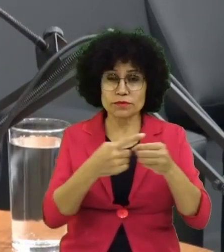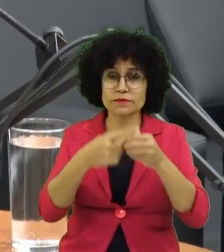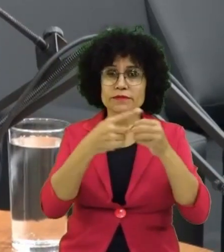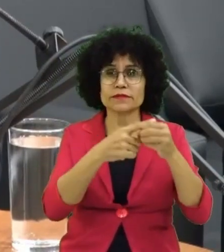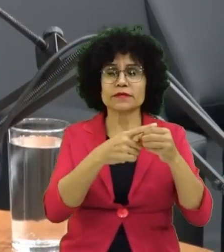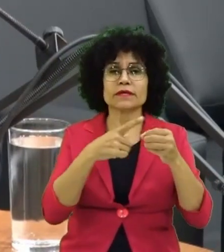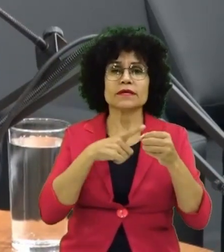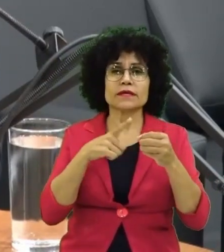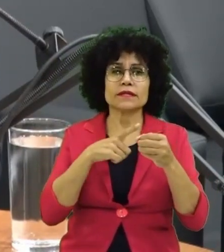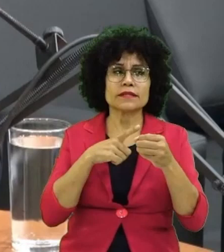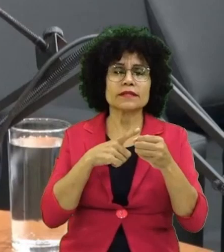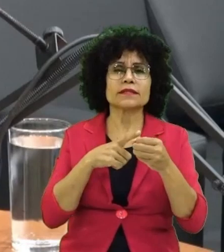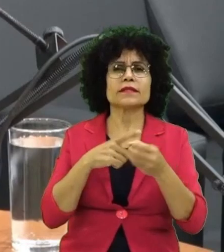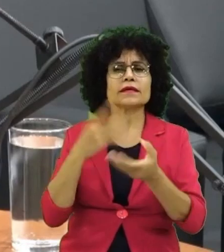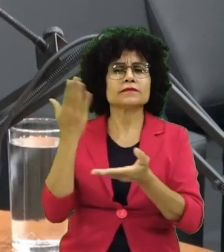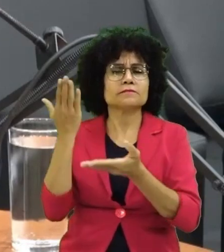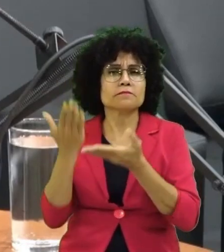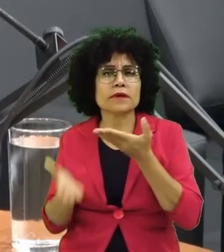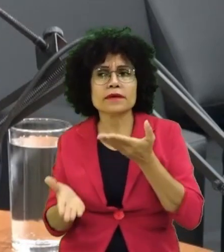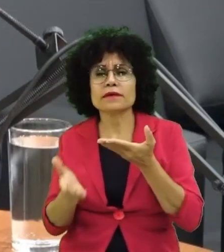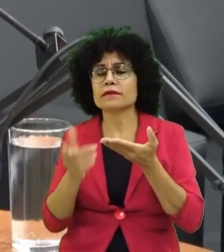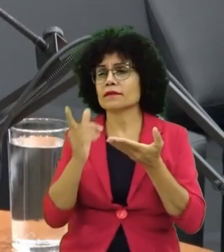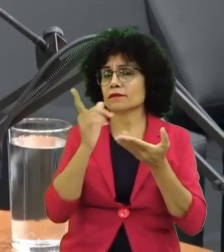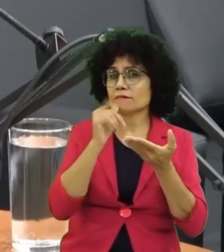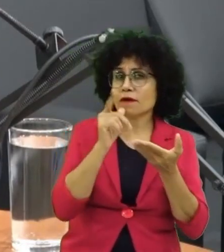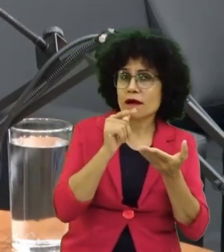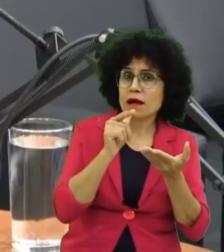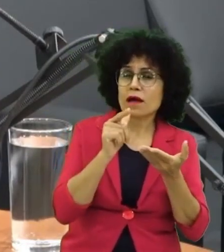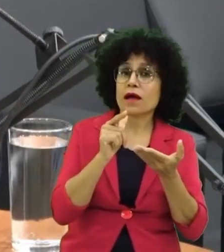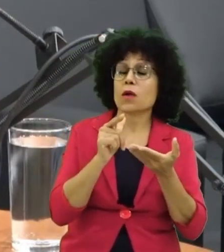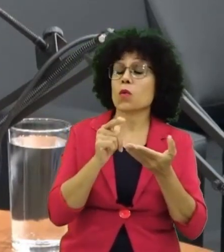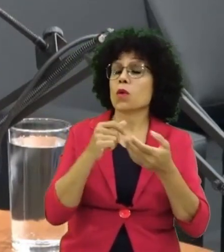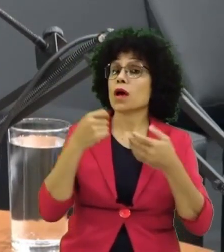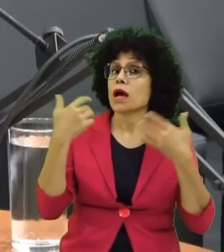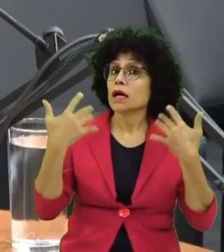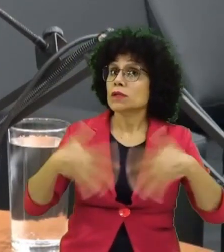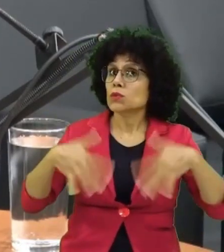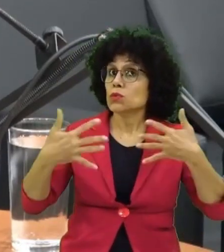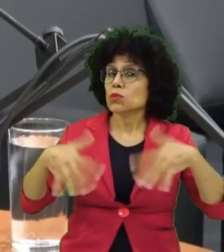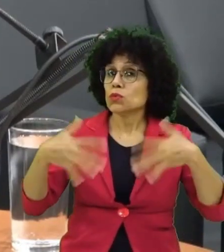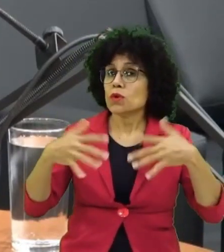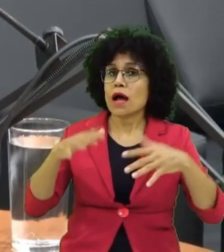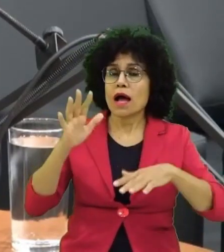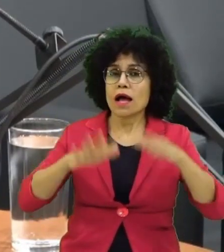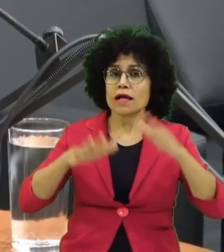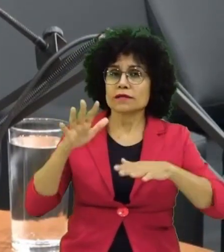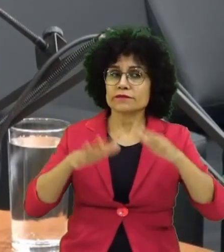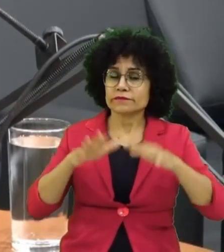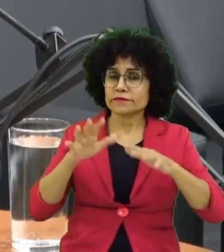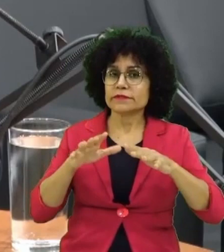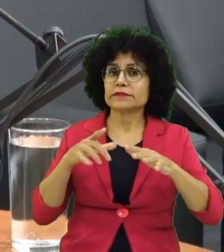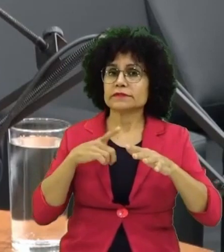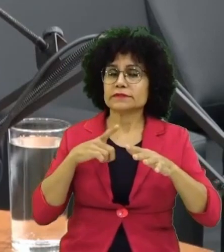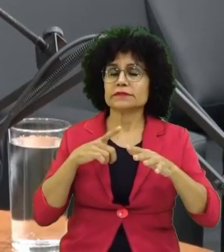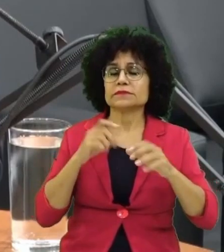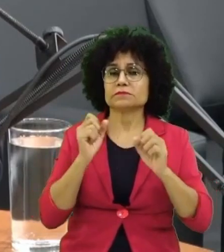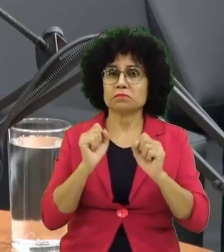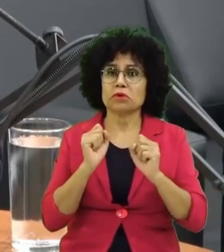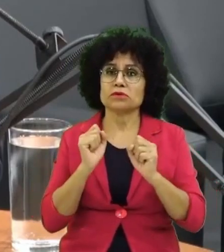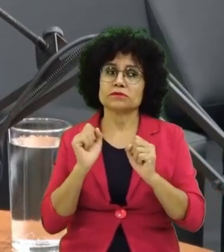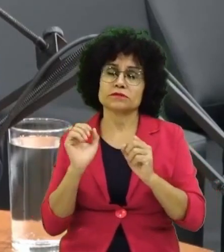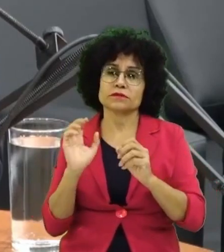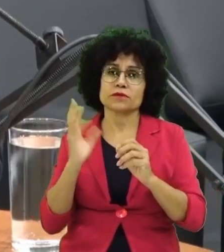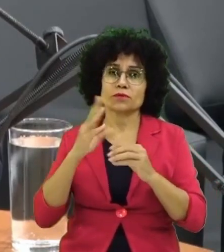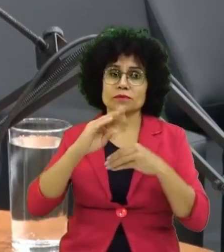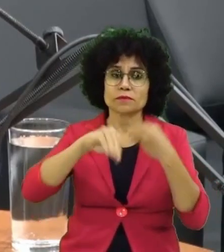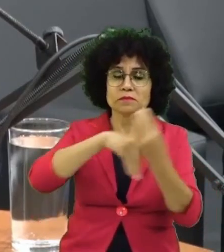uma quantidade de perda de água na distribuição muito alta, e isso às vezes não se reflete no SNIS, né? A gente sabe